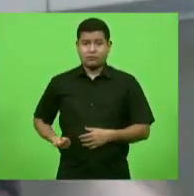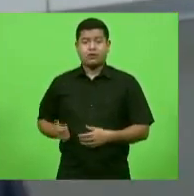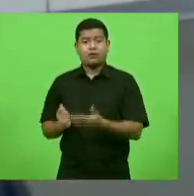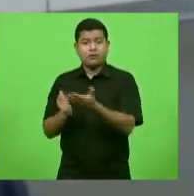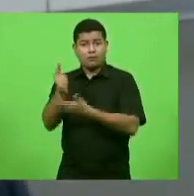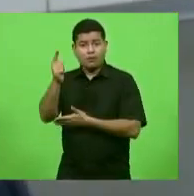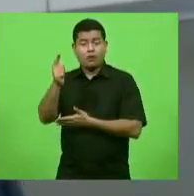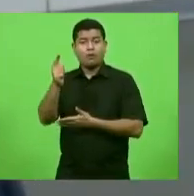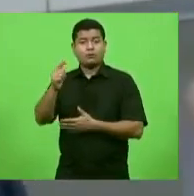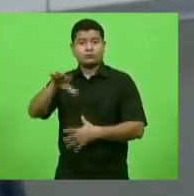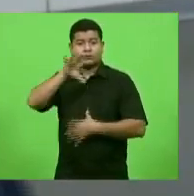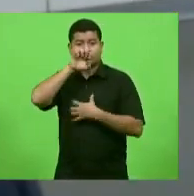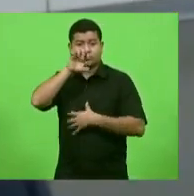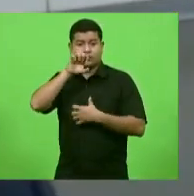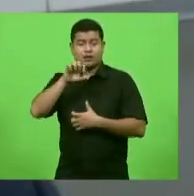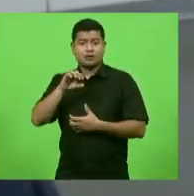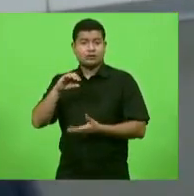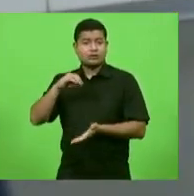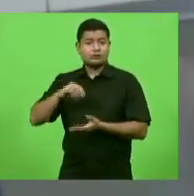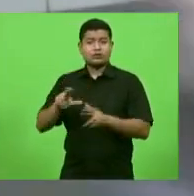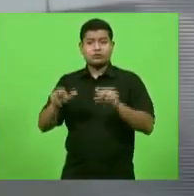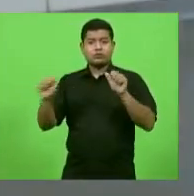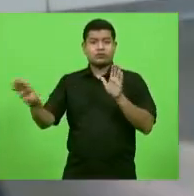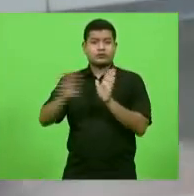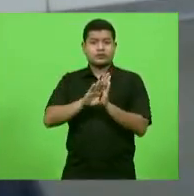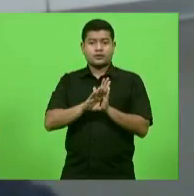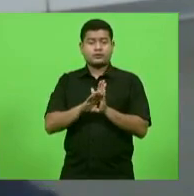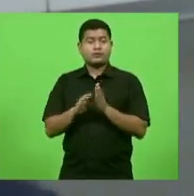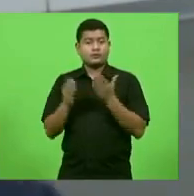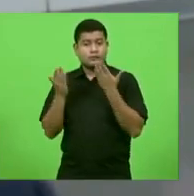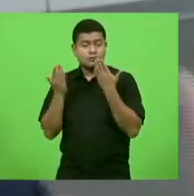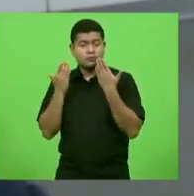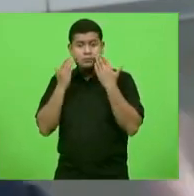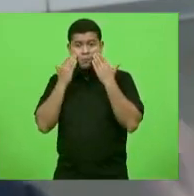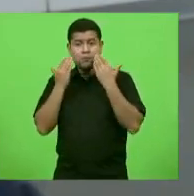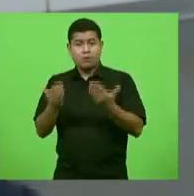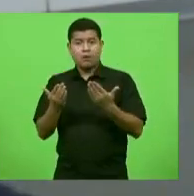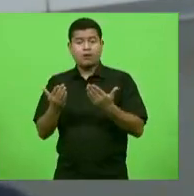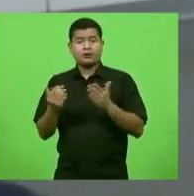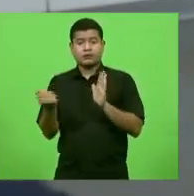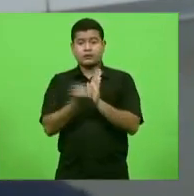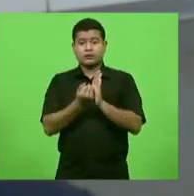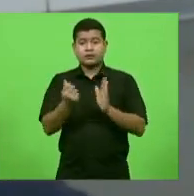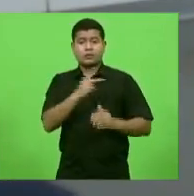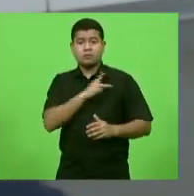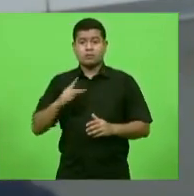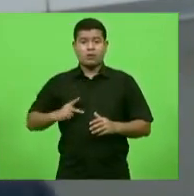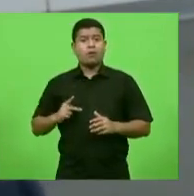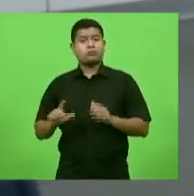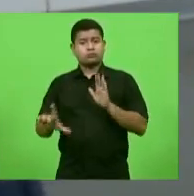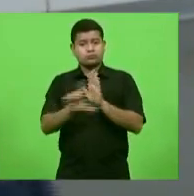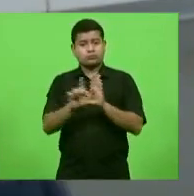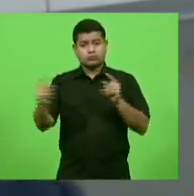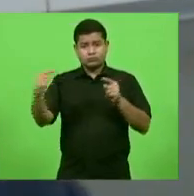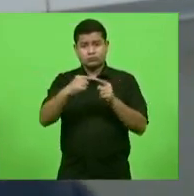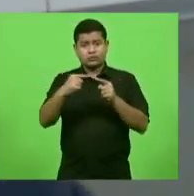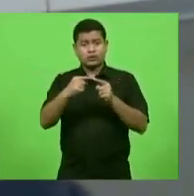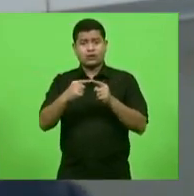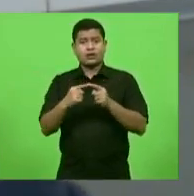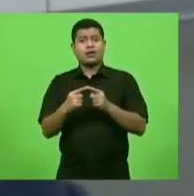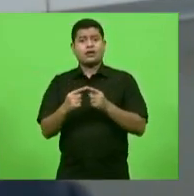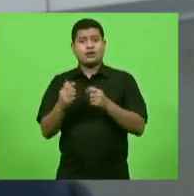fantasmas, tratam-se de registros públicos legais, feitos e publicizados pelo próprio governo do